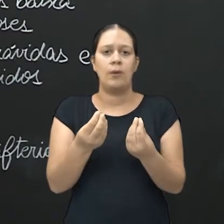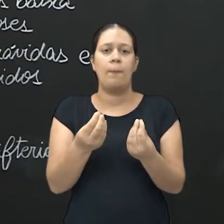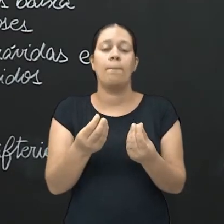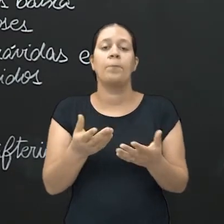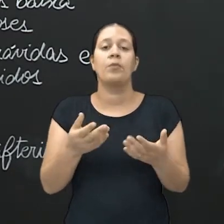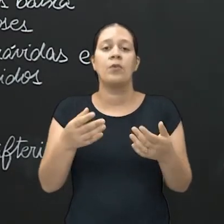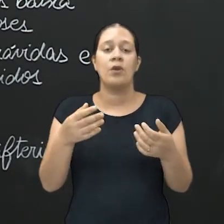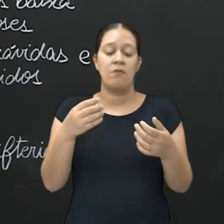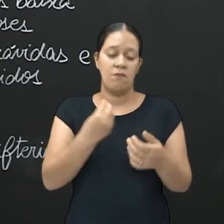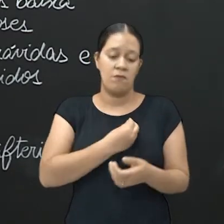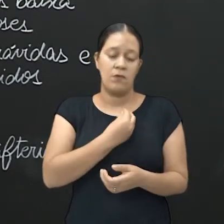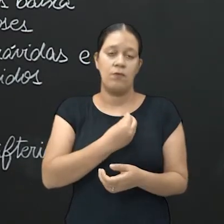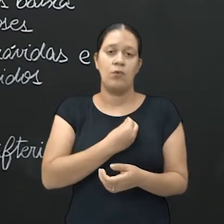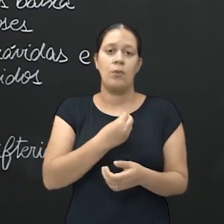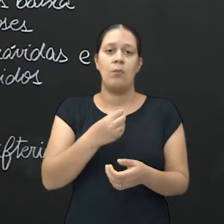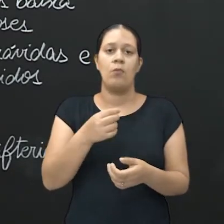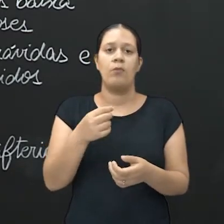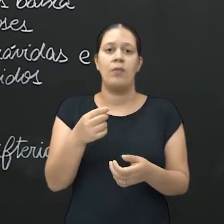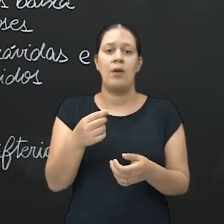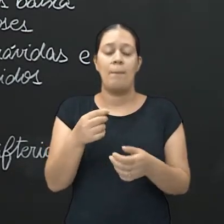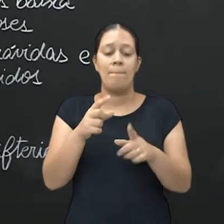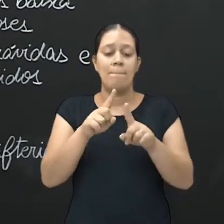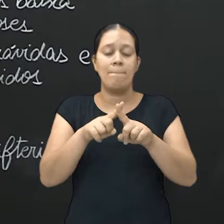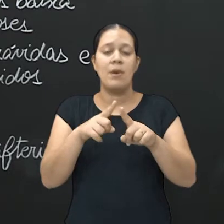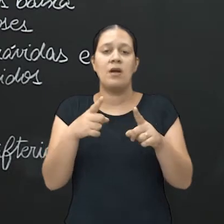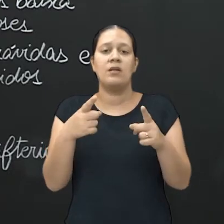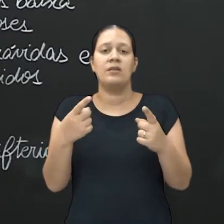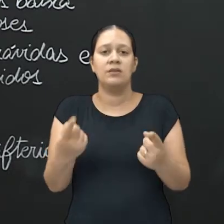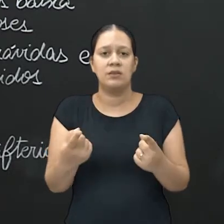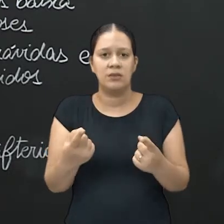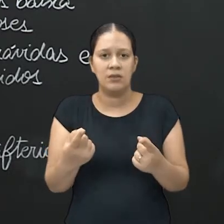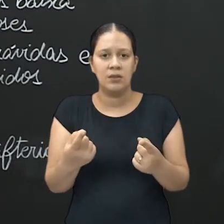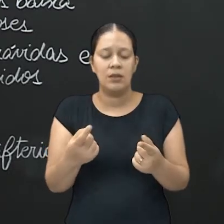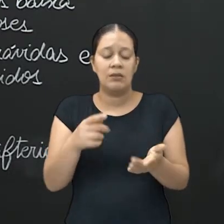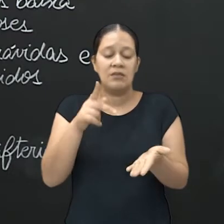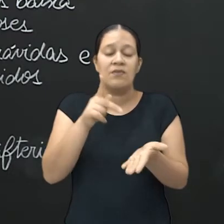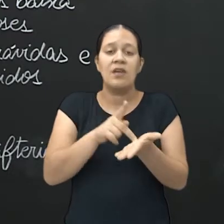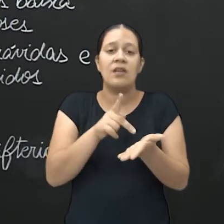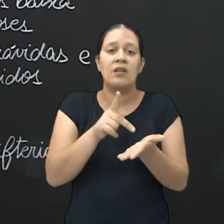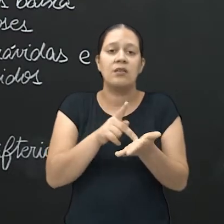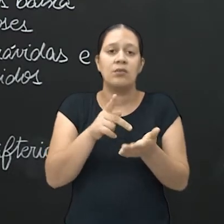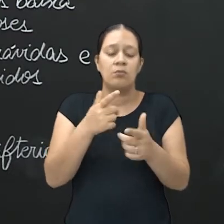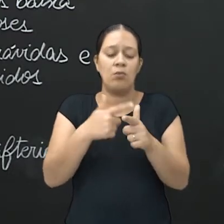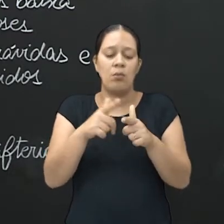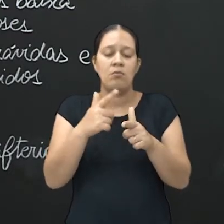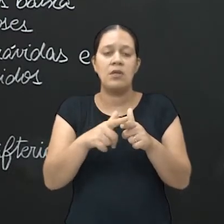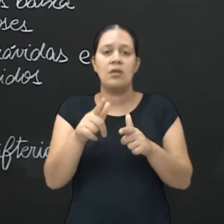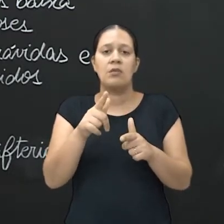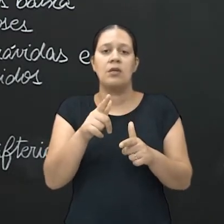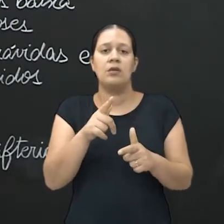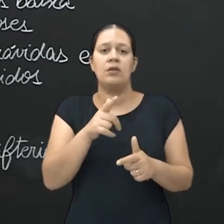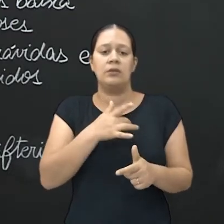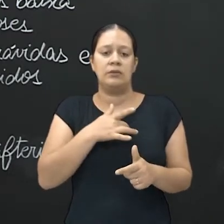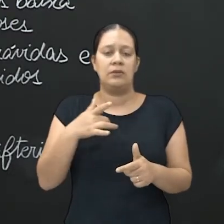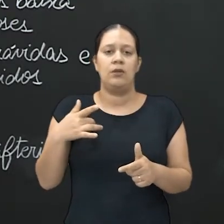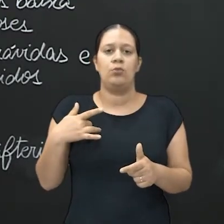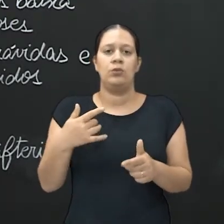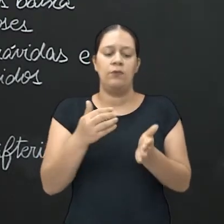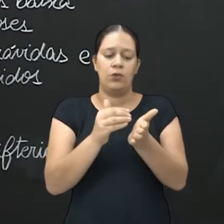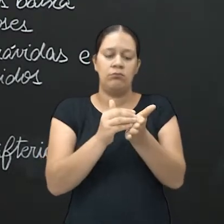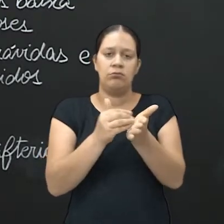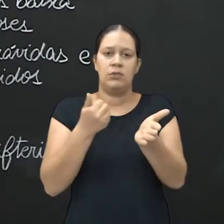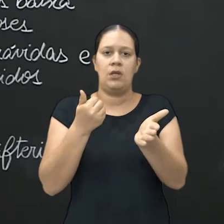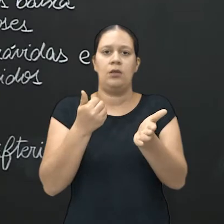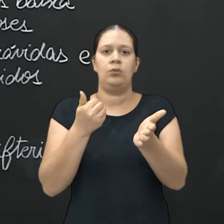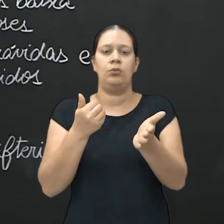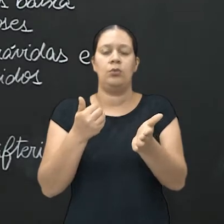atenuado. Ele está vivo, mas a parte tóxica, a parte que causaria de fato o problema de saúde, ele foi retirado.